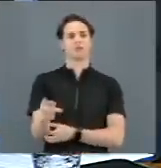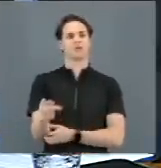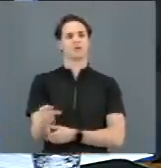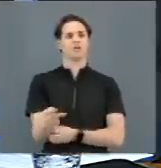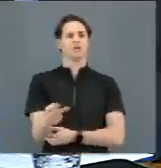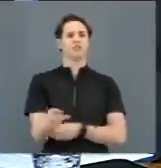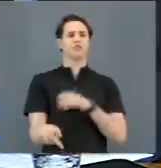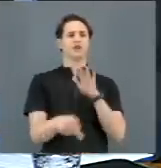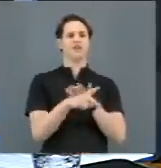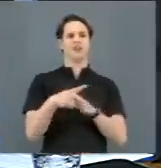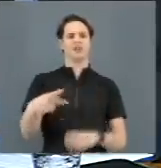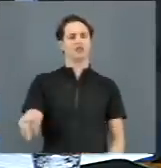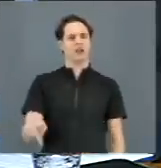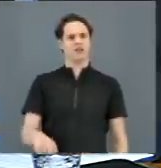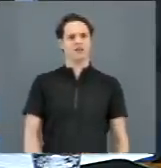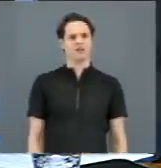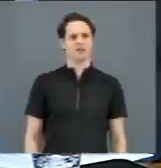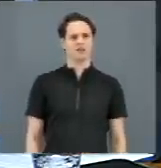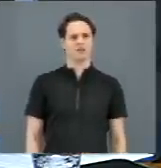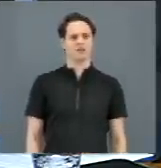muito antes da pandemia, inclusive,